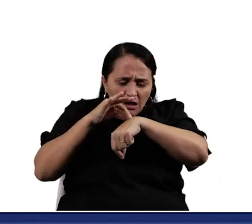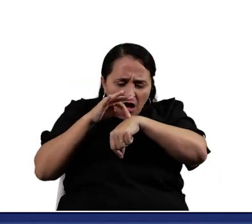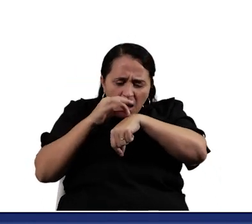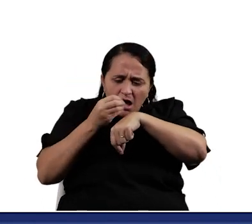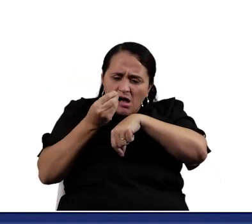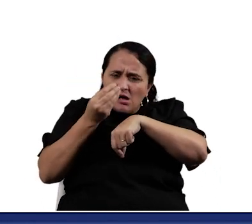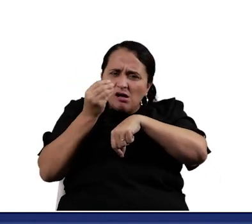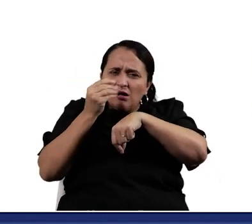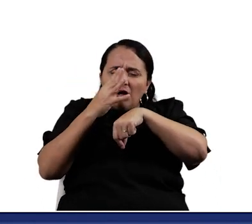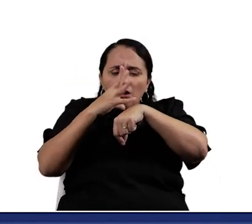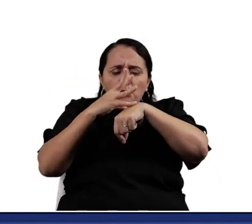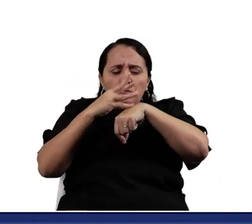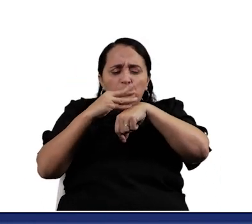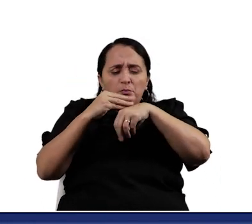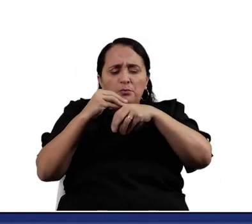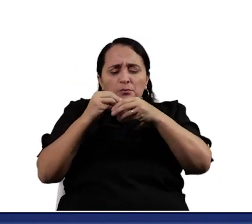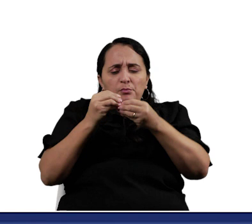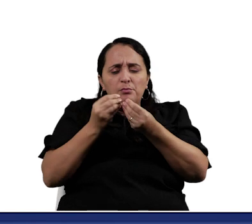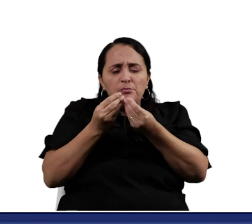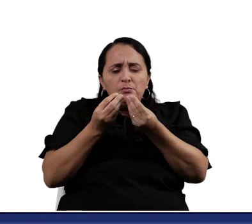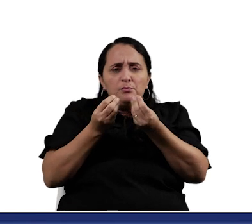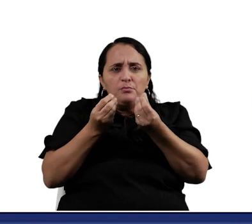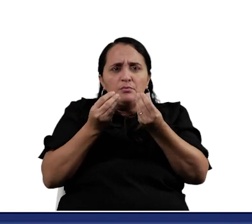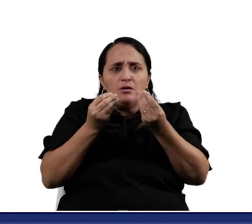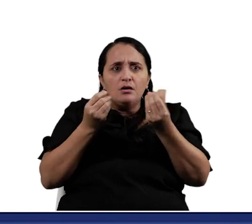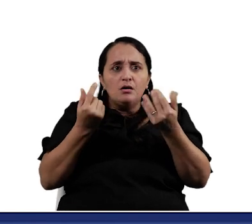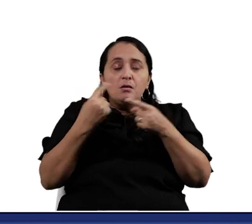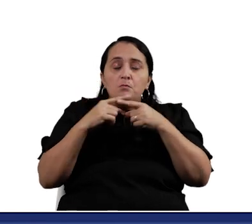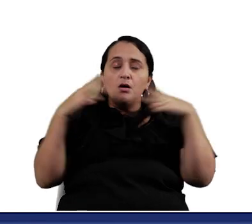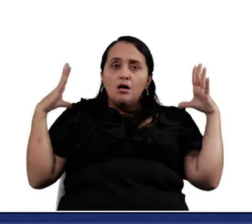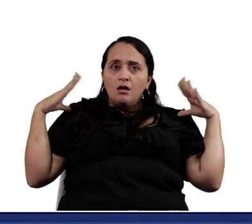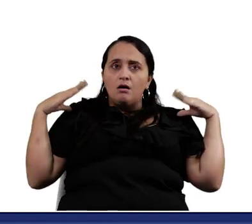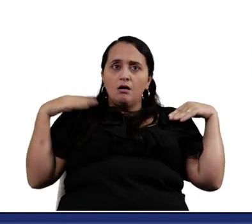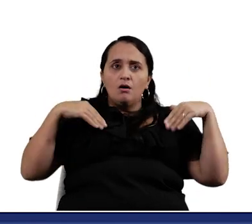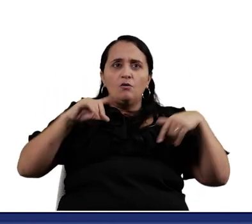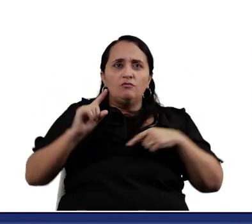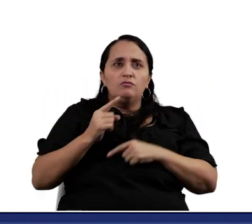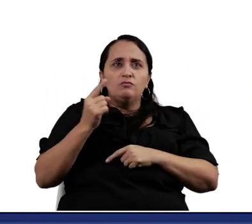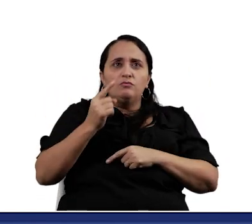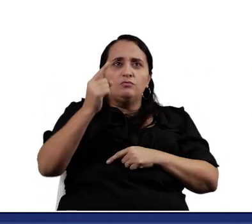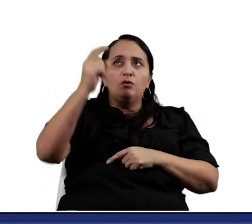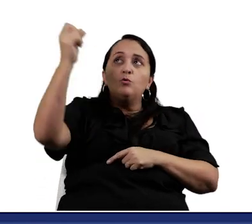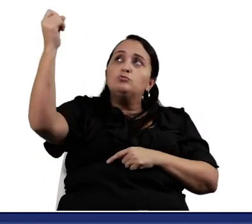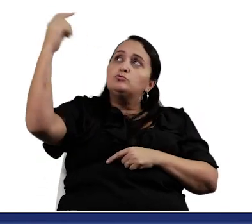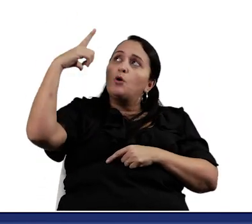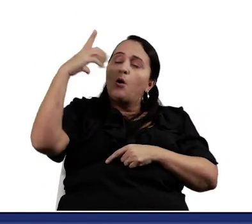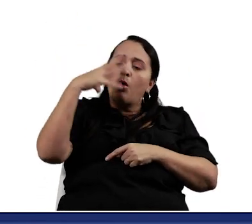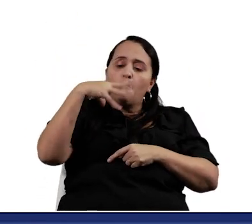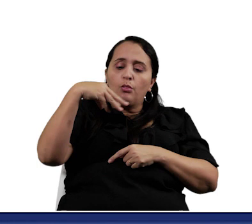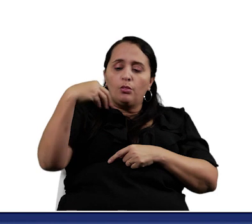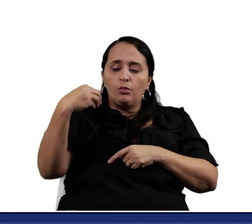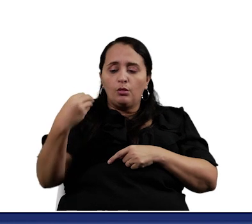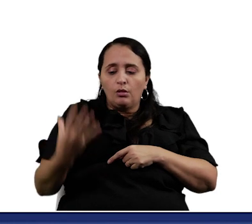com calor, né? Porque ele estava voando lá no alto, estava mais pertinho do sol. E as penas foram